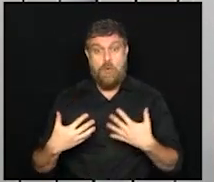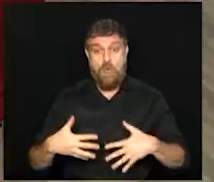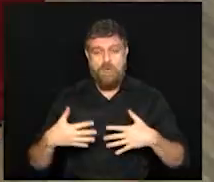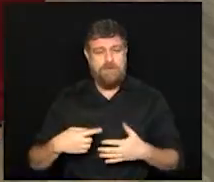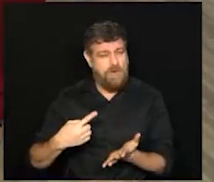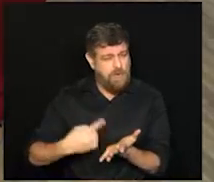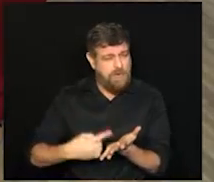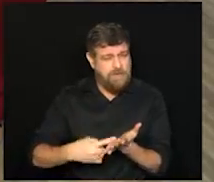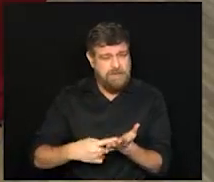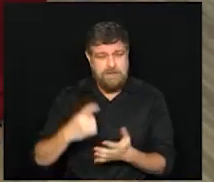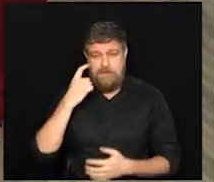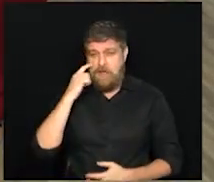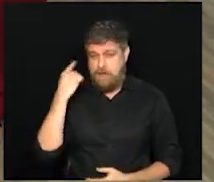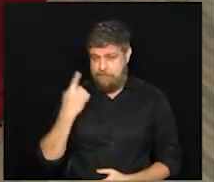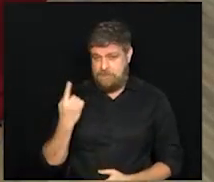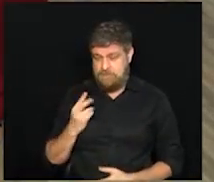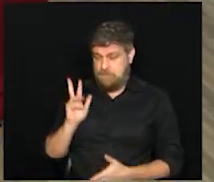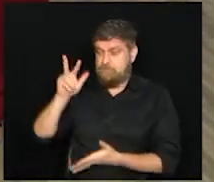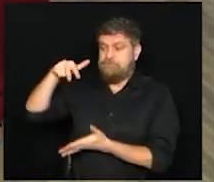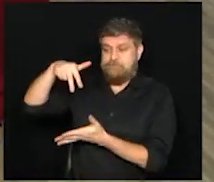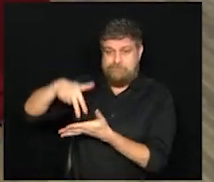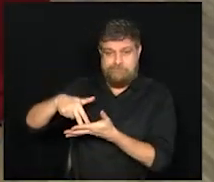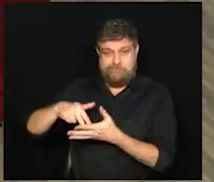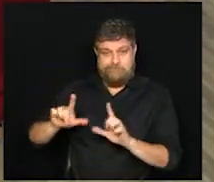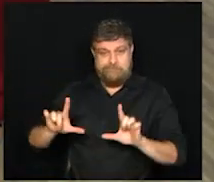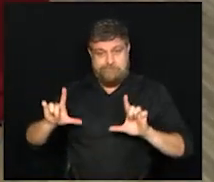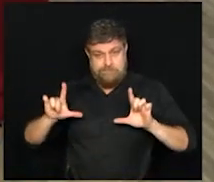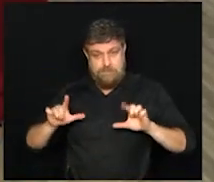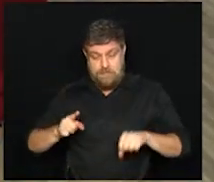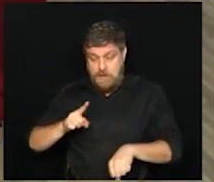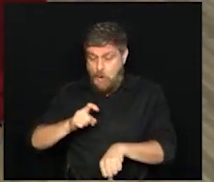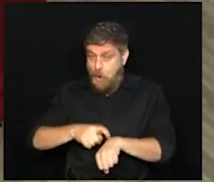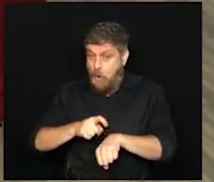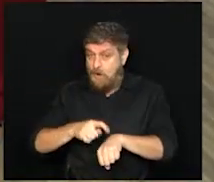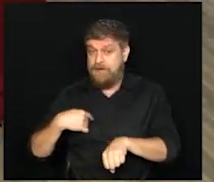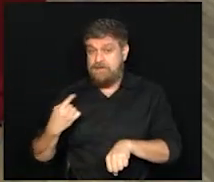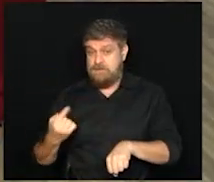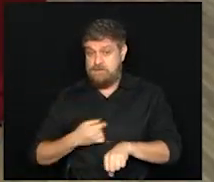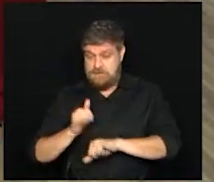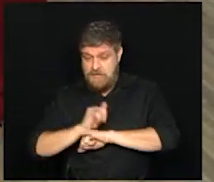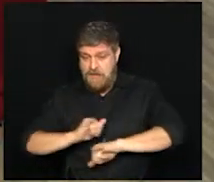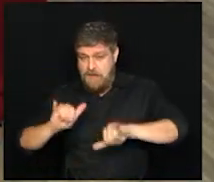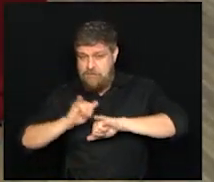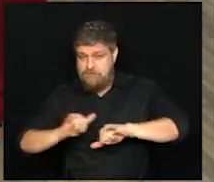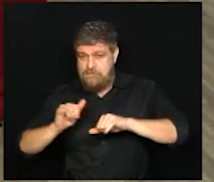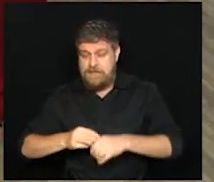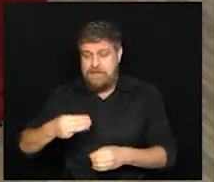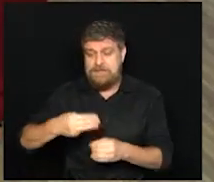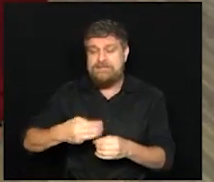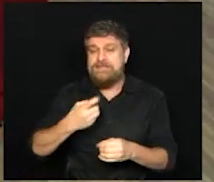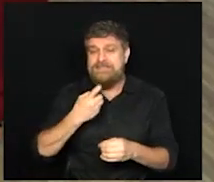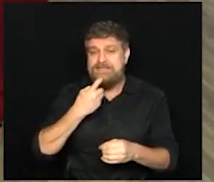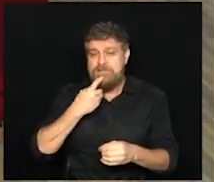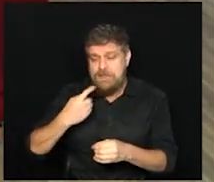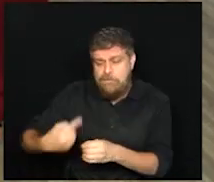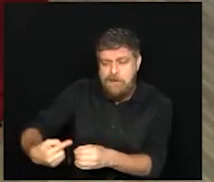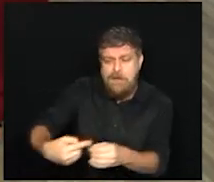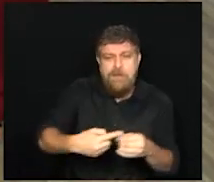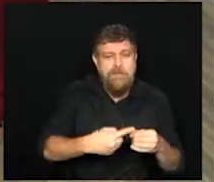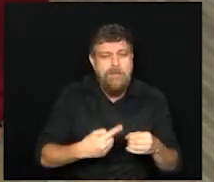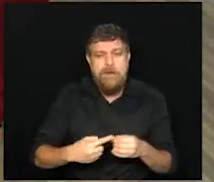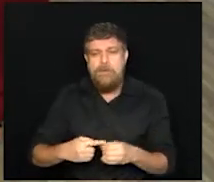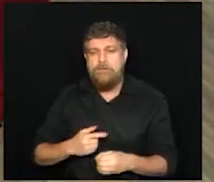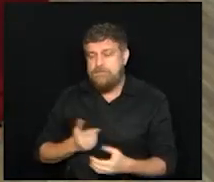combinado, a Mirna Abreu já está aqui nos nossos estúdios. Agora é hora de falarmos das notícias aqui da metrópole de Campinas.